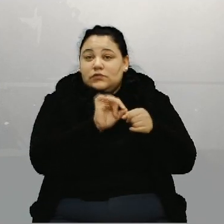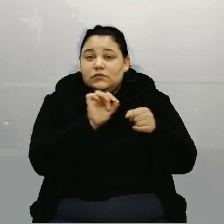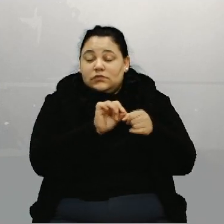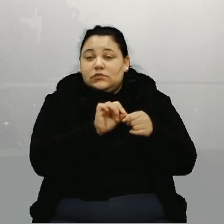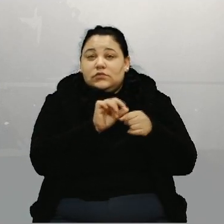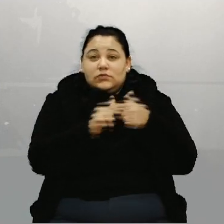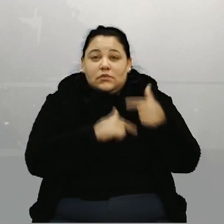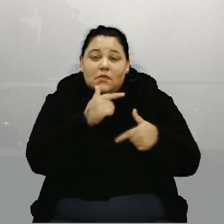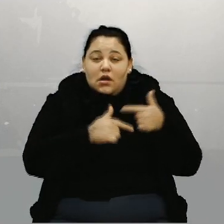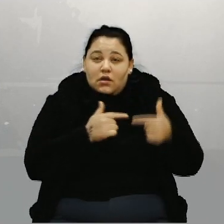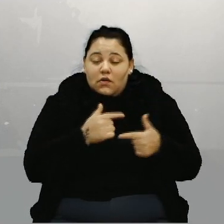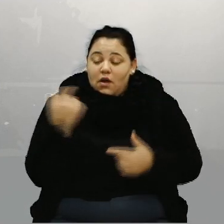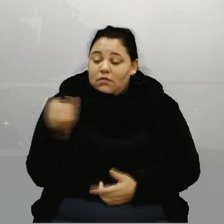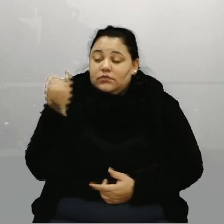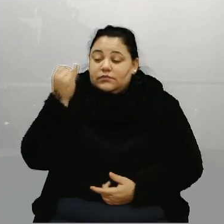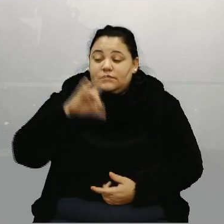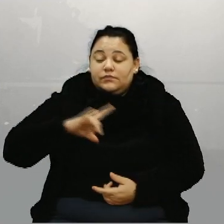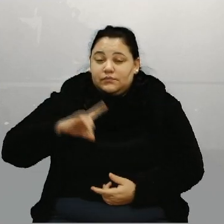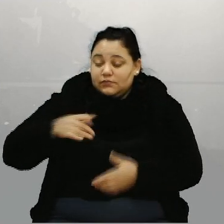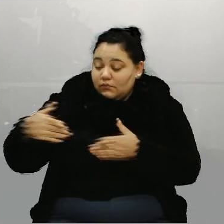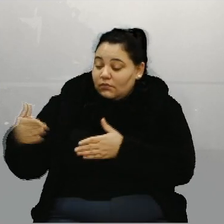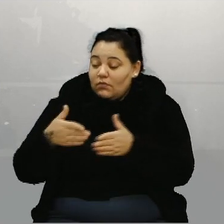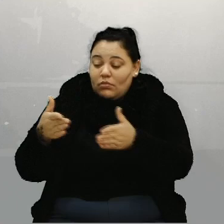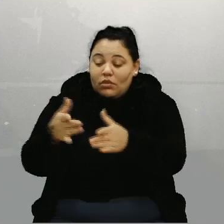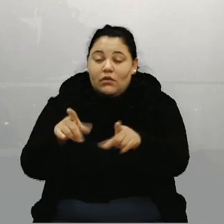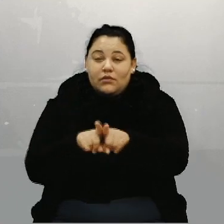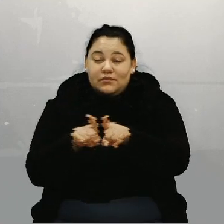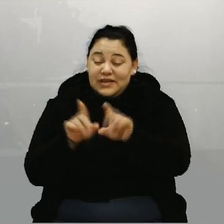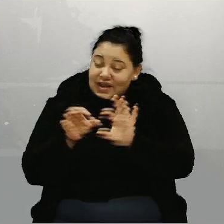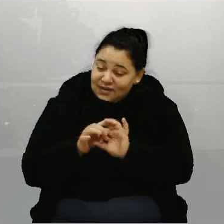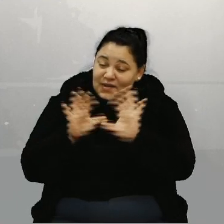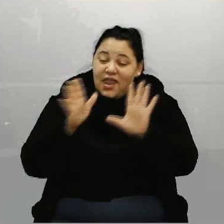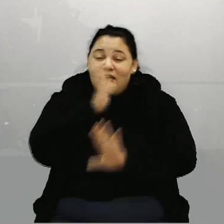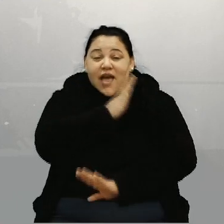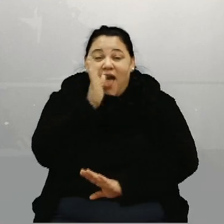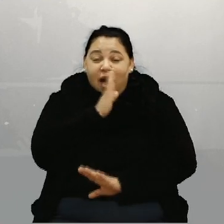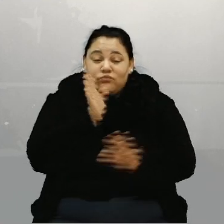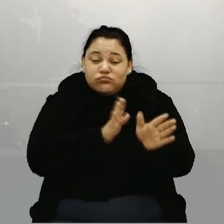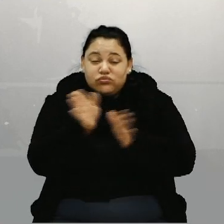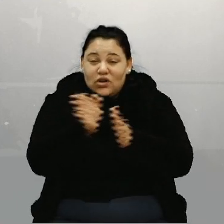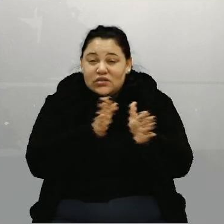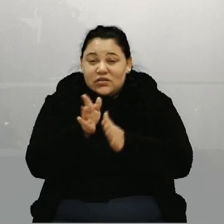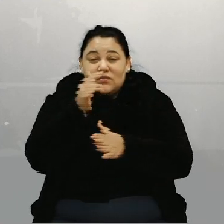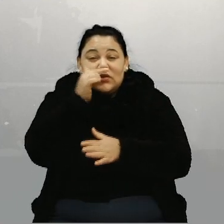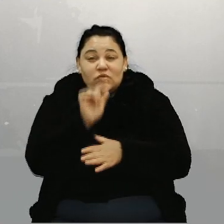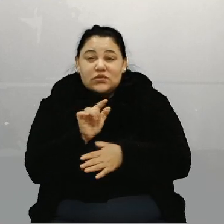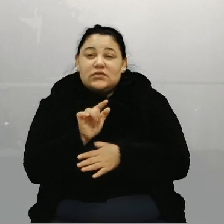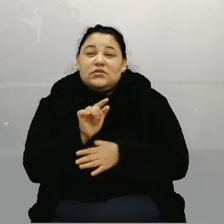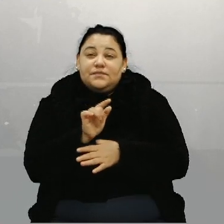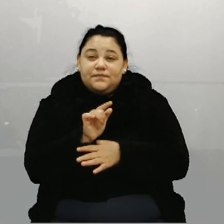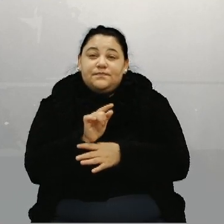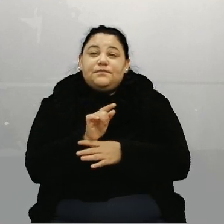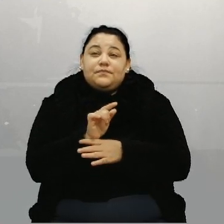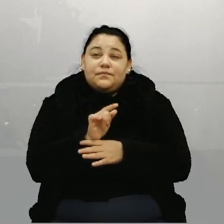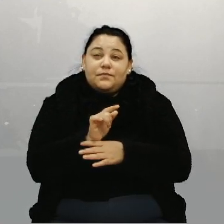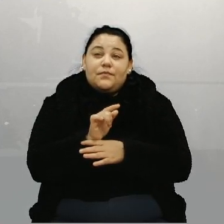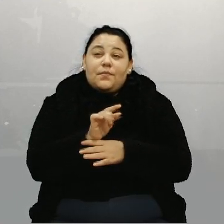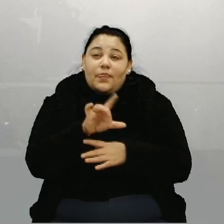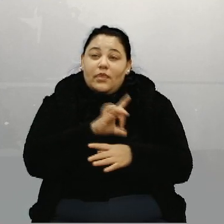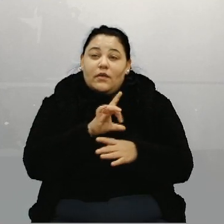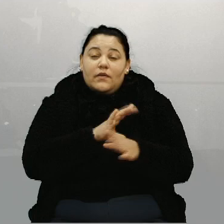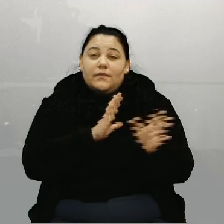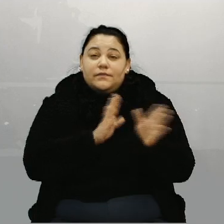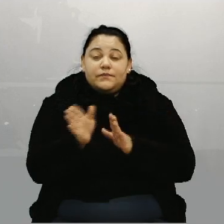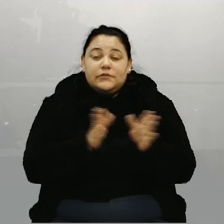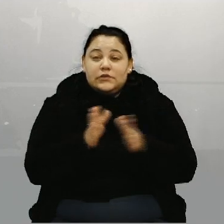a importância de a gente ter essas nossas estradas liberadas o quanto antes para poder, né, ter acesso